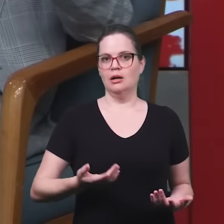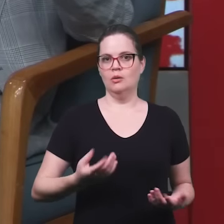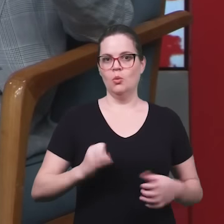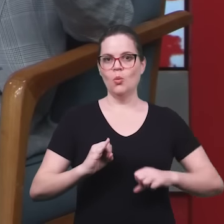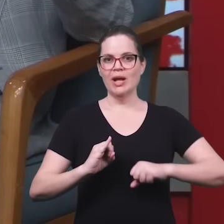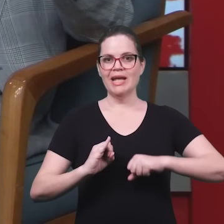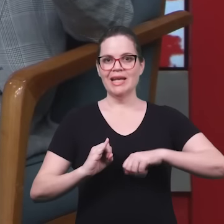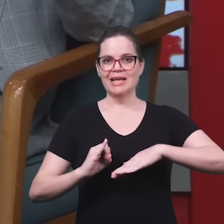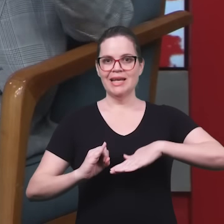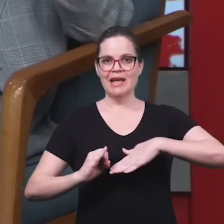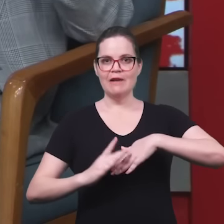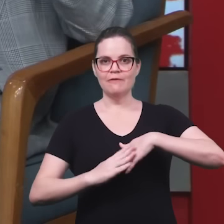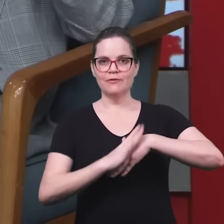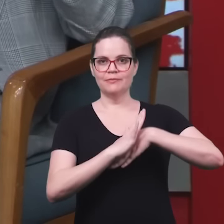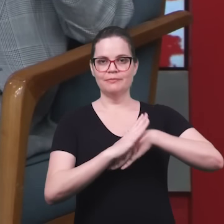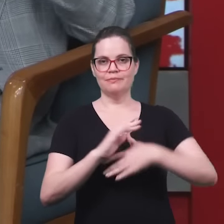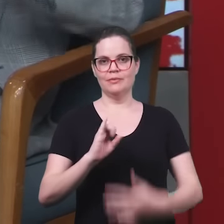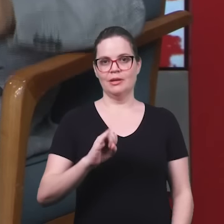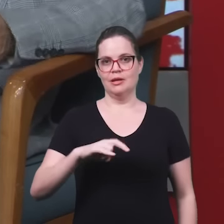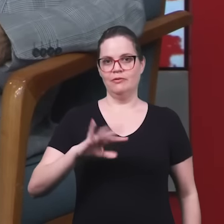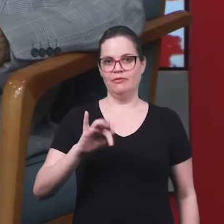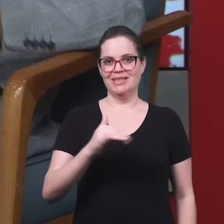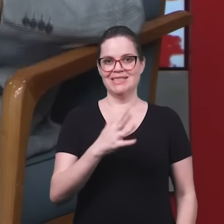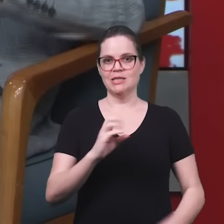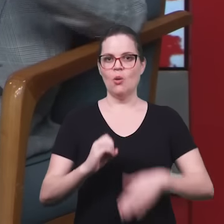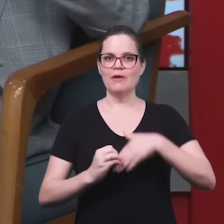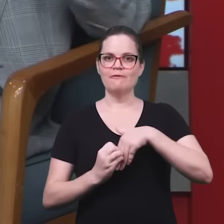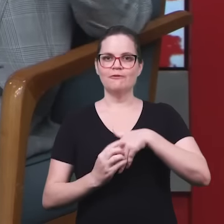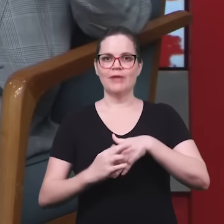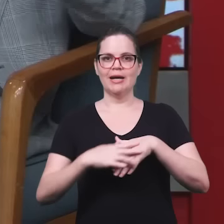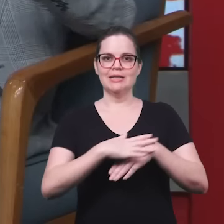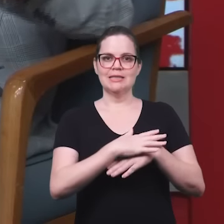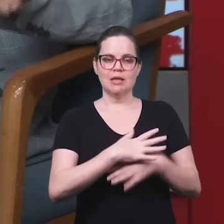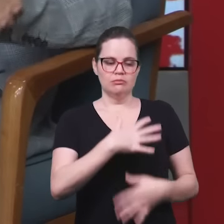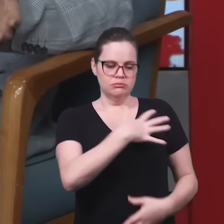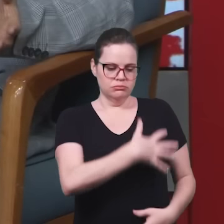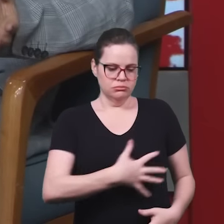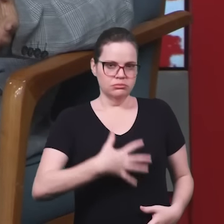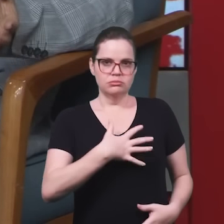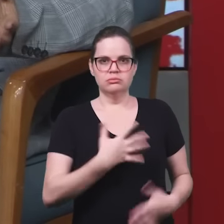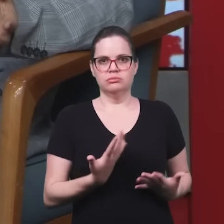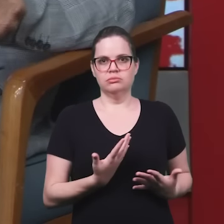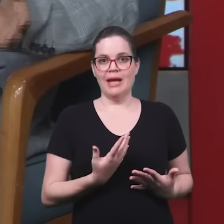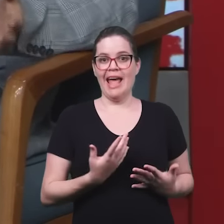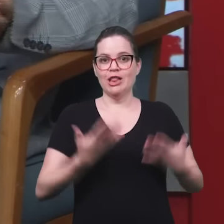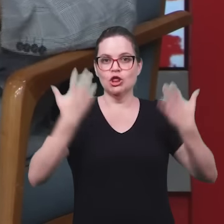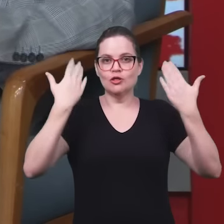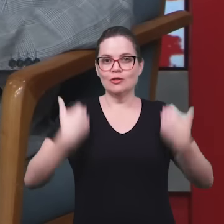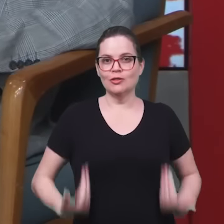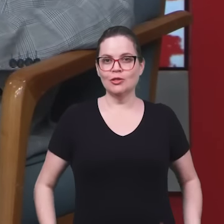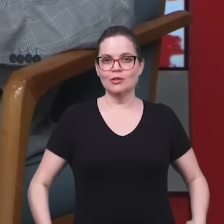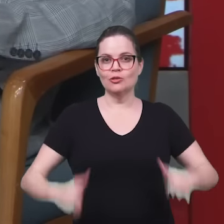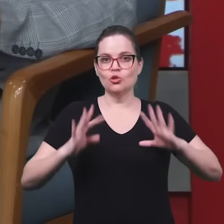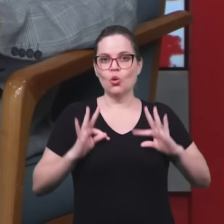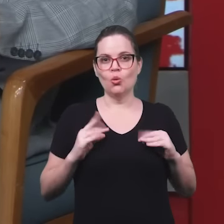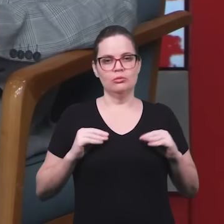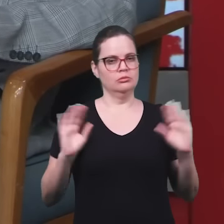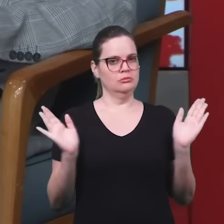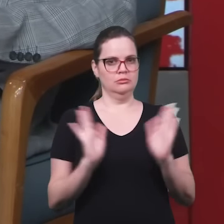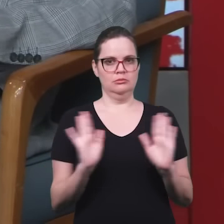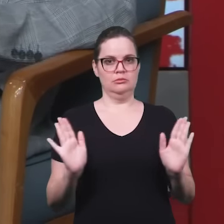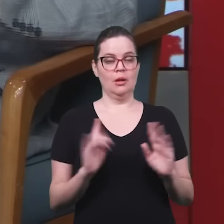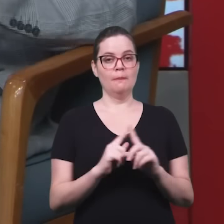numa determinada parte do corpo. Não quer dizer que todo o corpo esteja acometido com